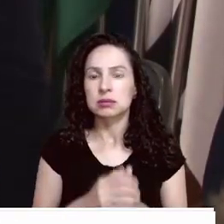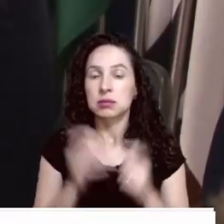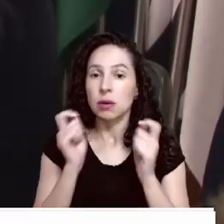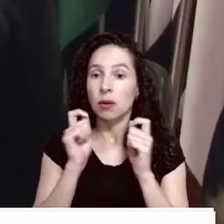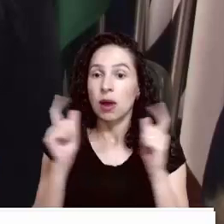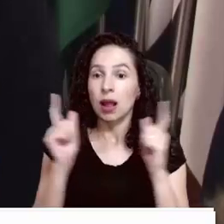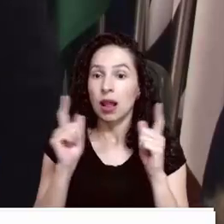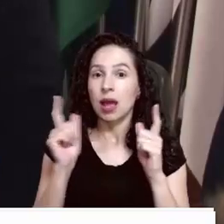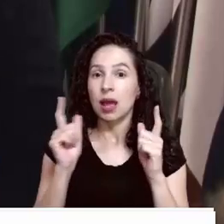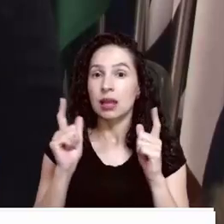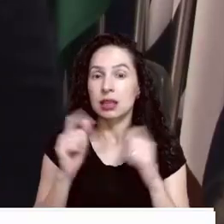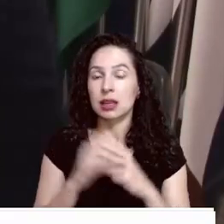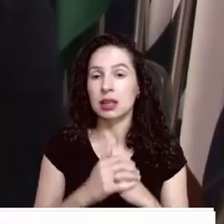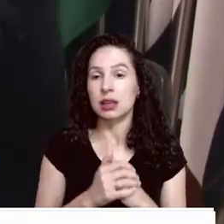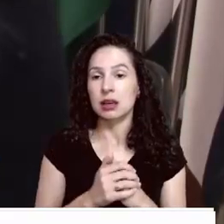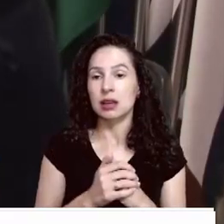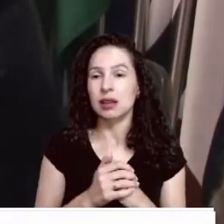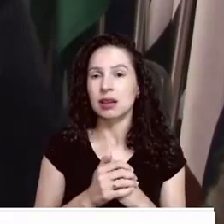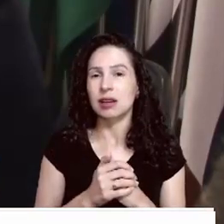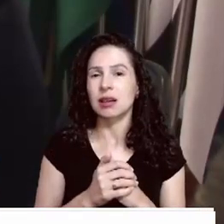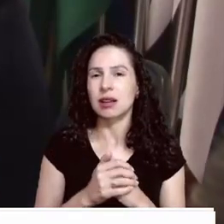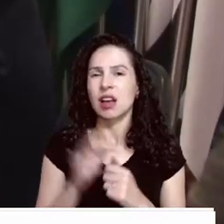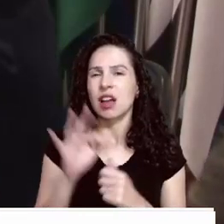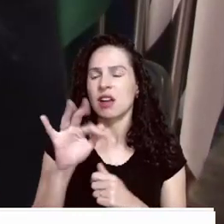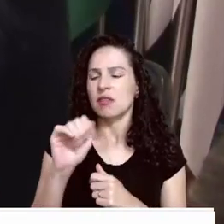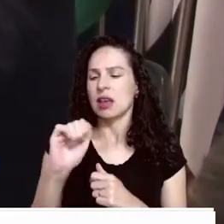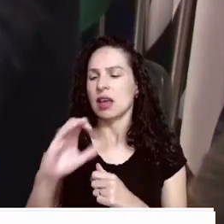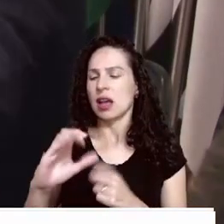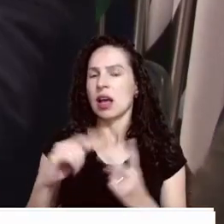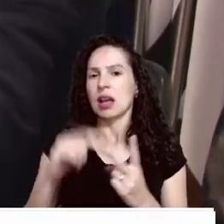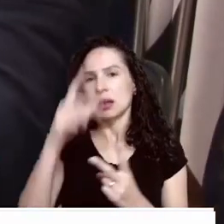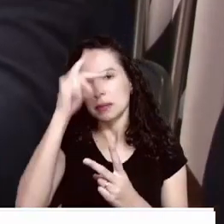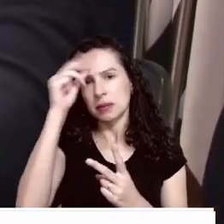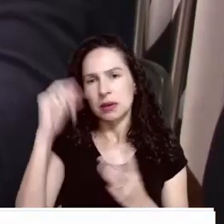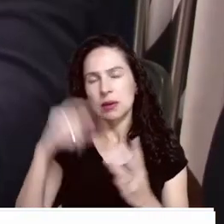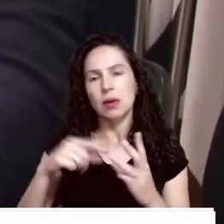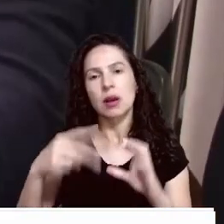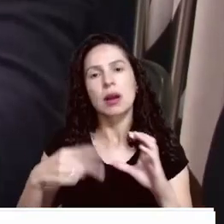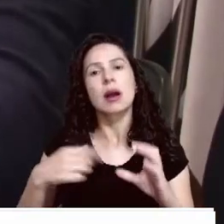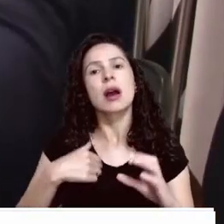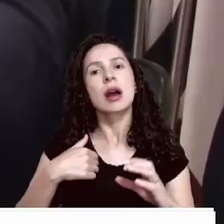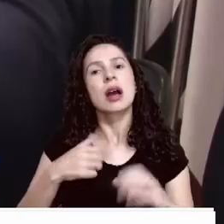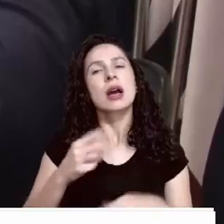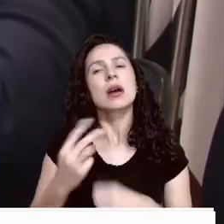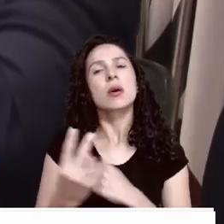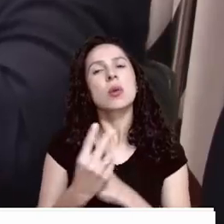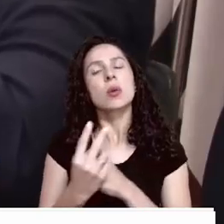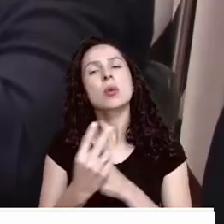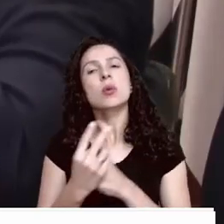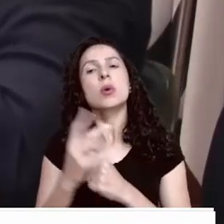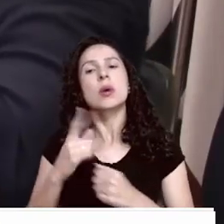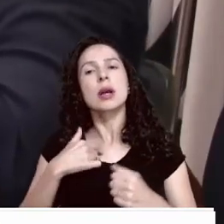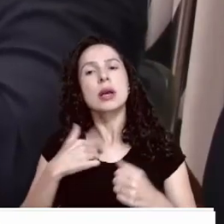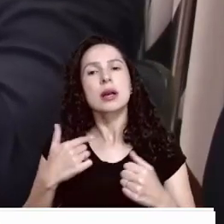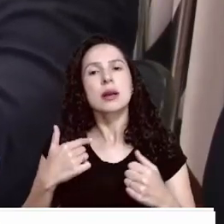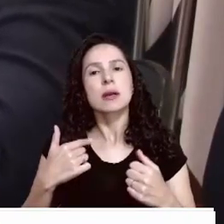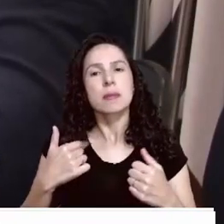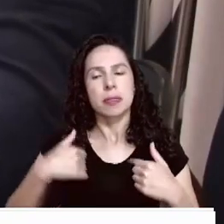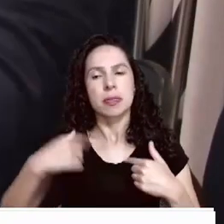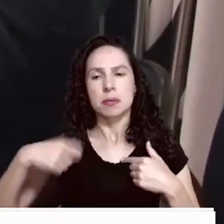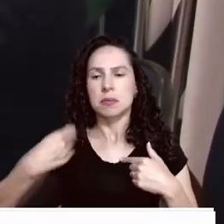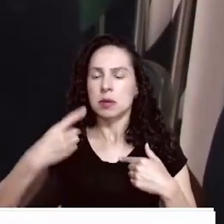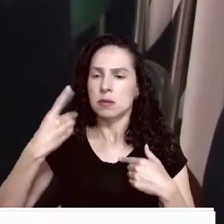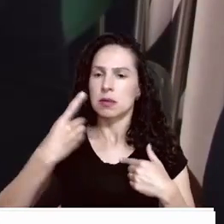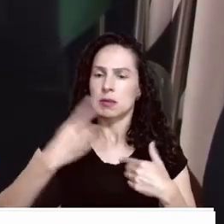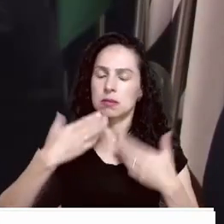Um alerta para a FEAC, para a Prefeitura e para a Câmara. Eu tenho que preservar a integridade desse vereador.